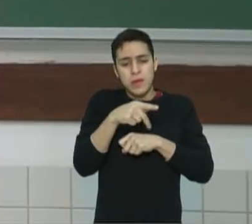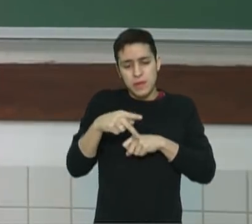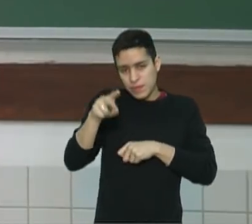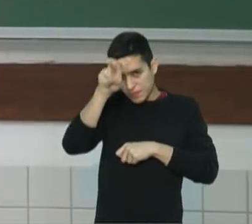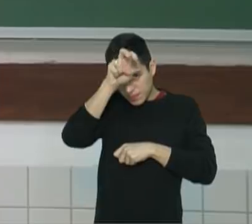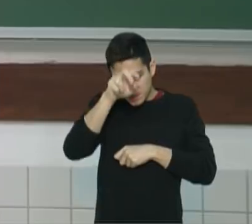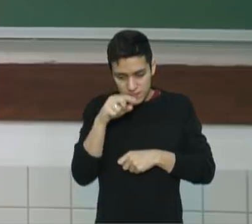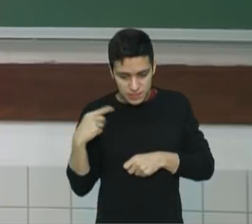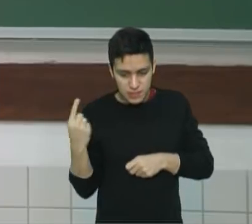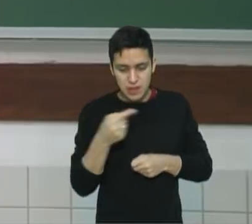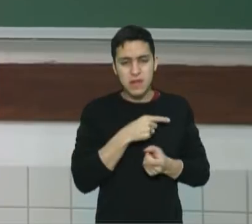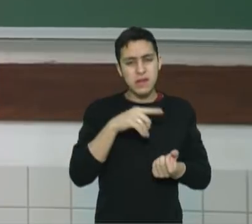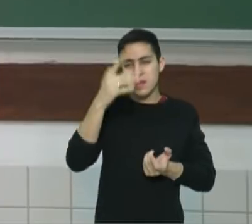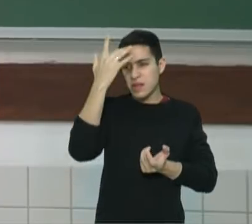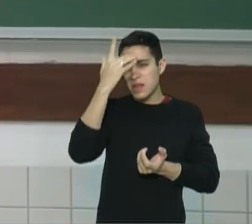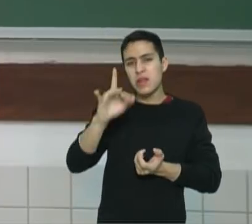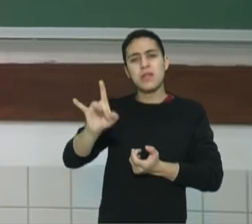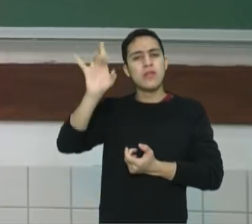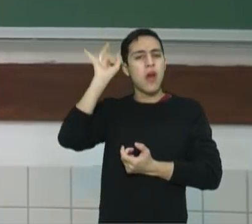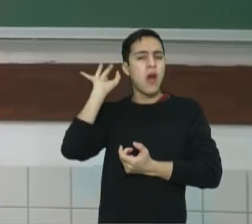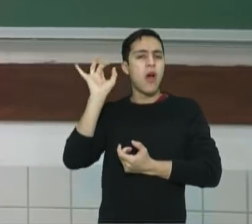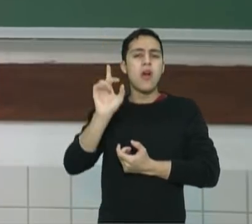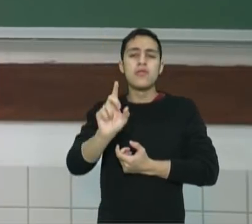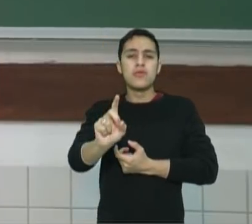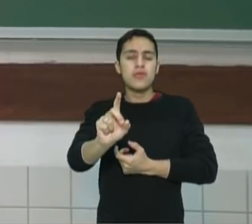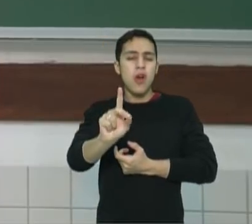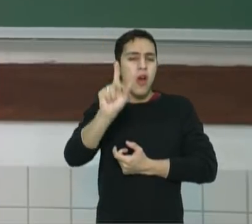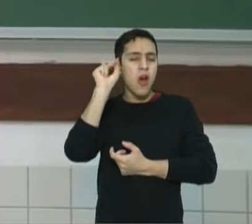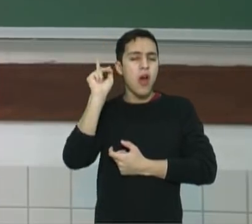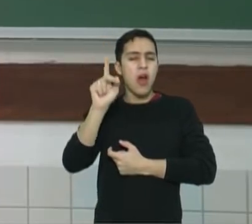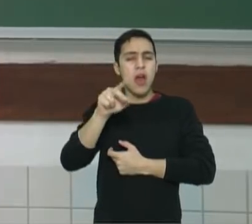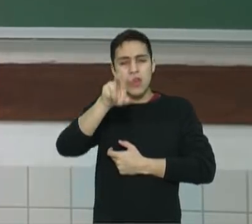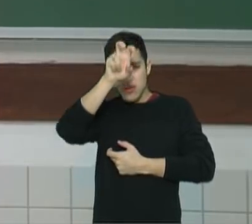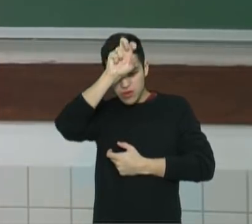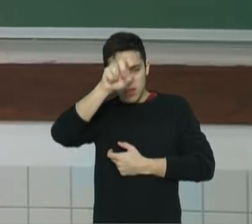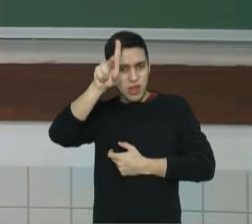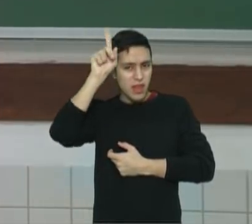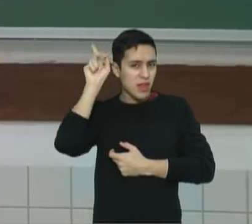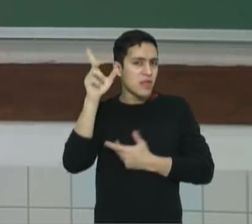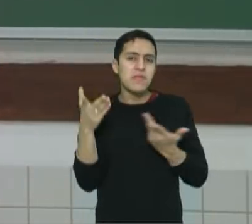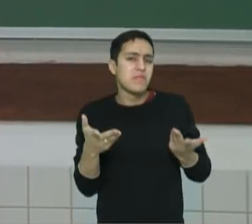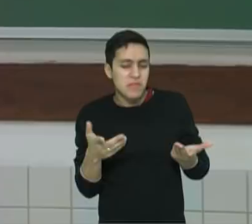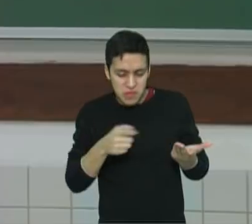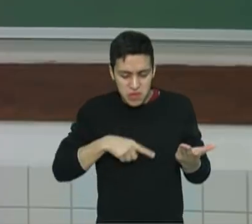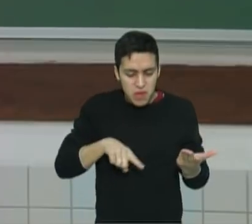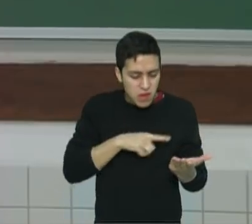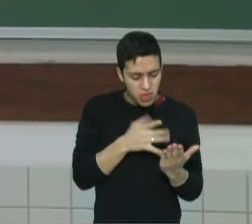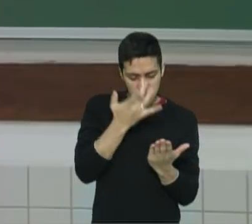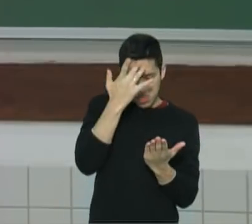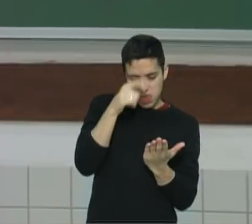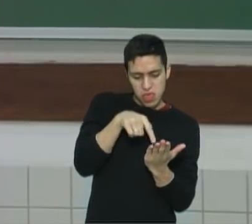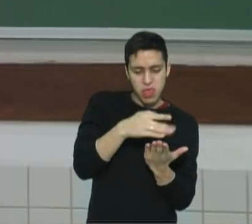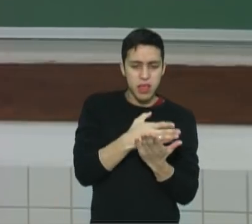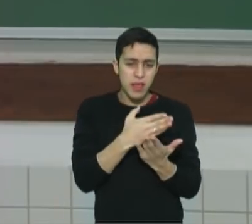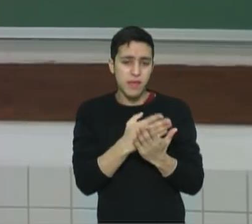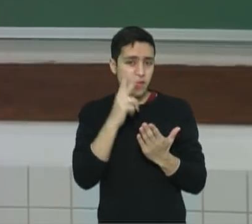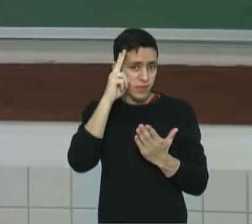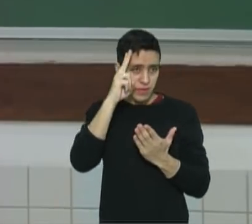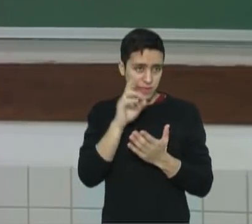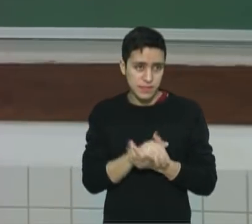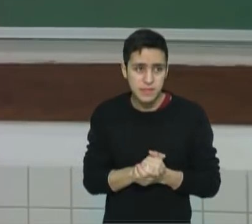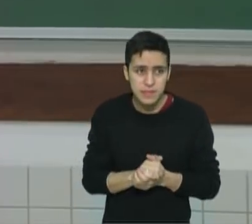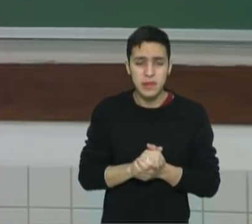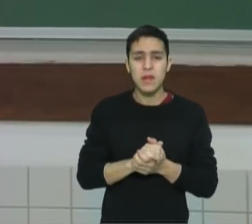na nossa cabeça um Egito antigo. E o que era esse Egito antigo que muitas vezes é fixado nos livros de história? O Egito antigo